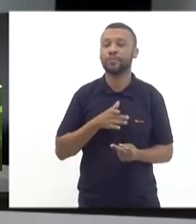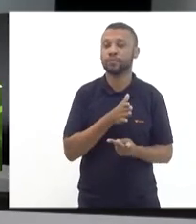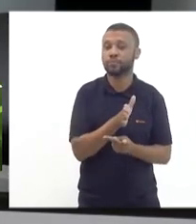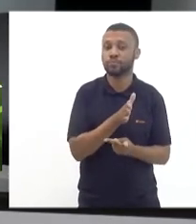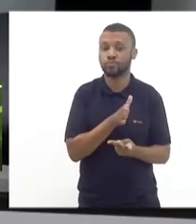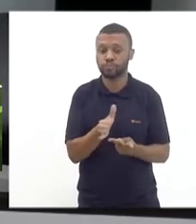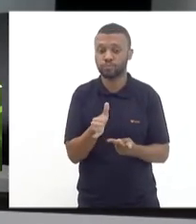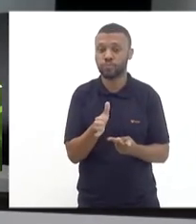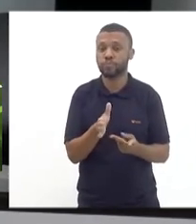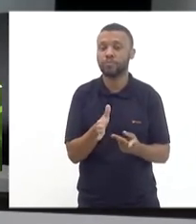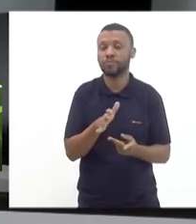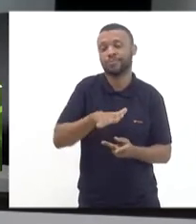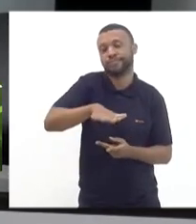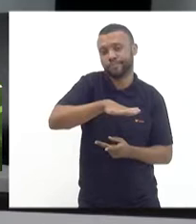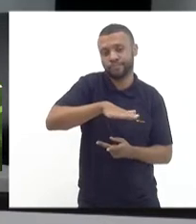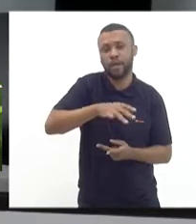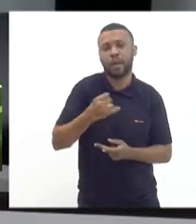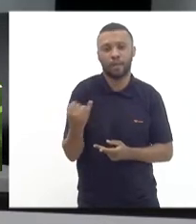importantes.